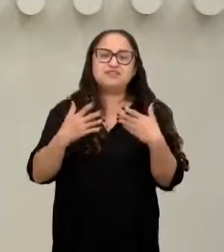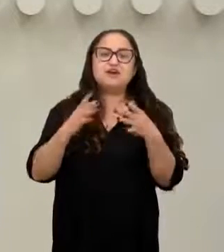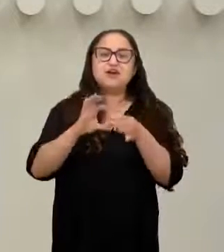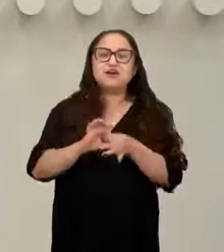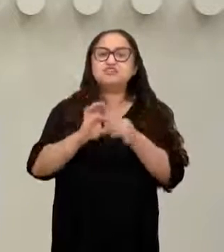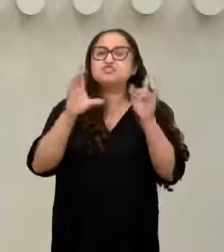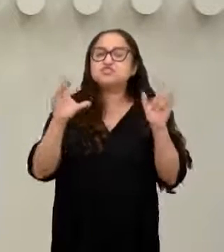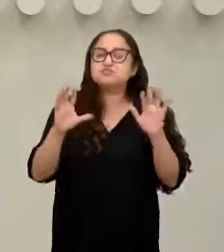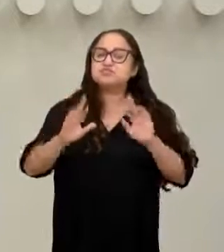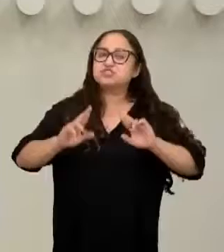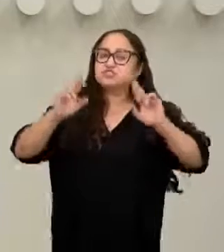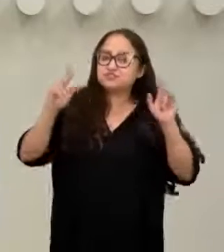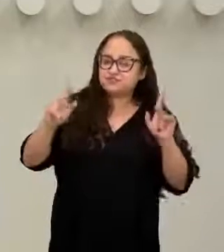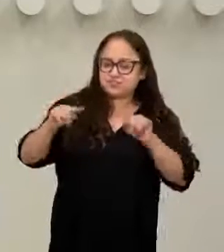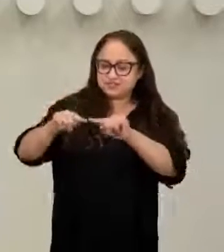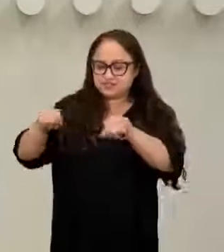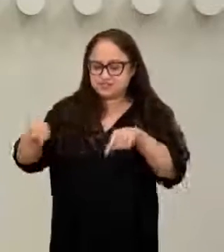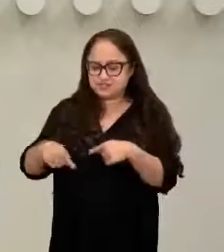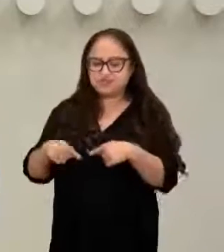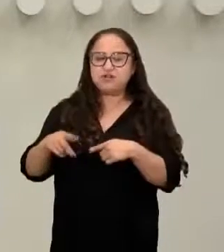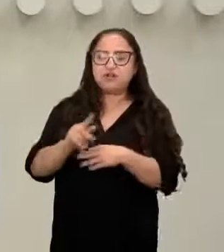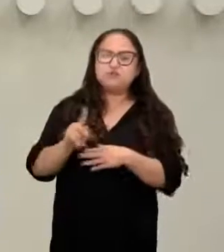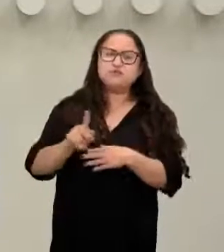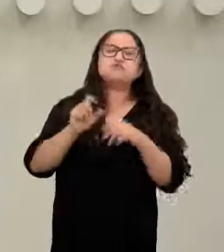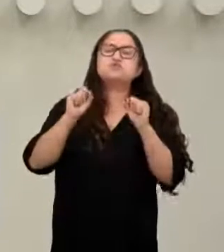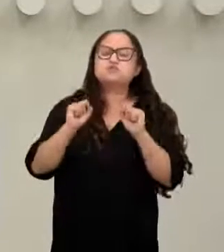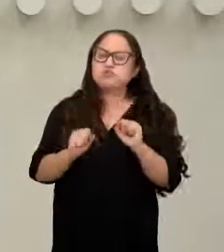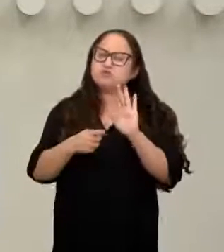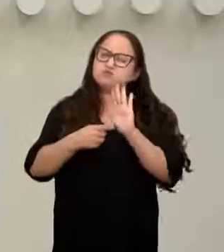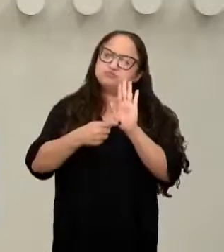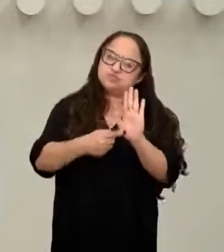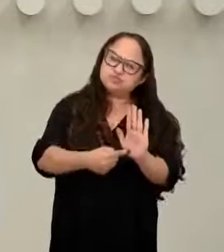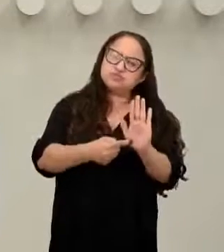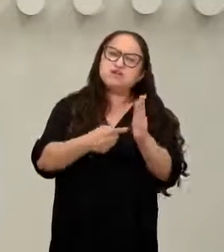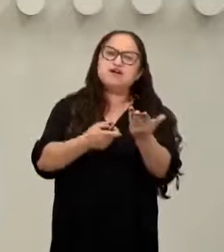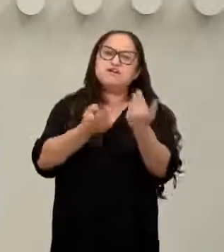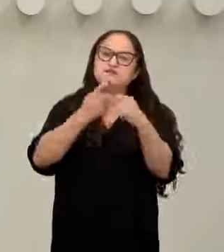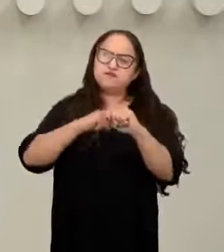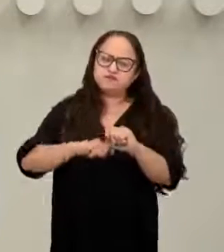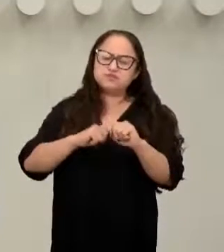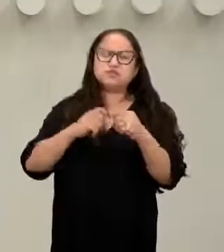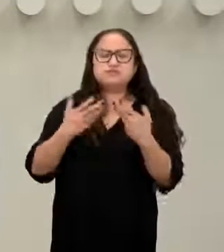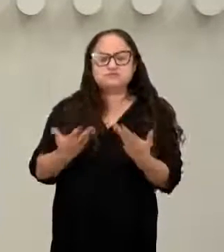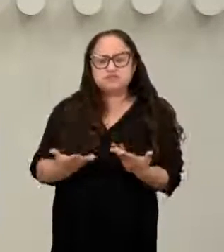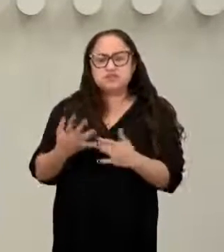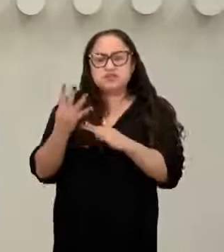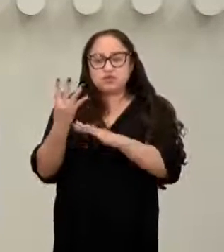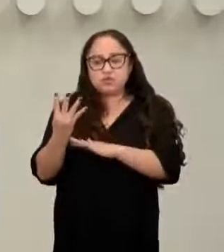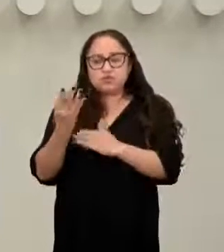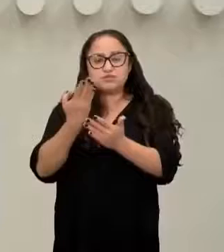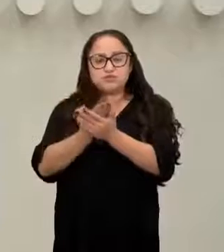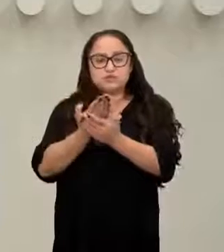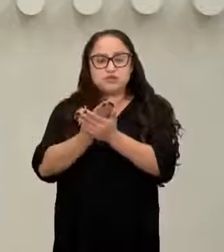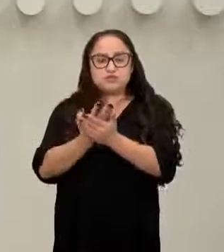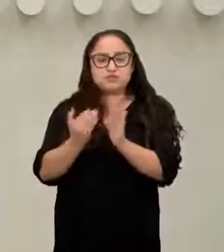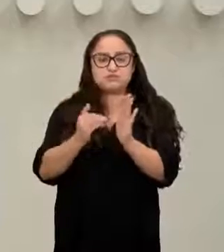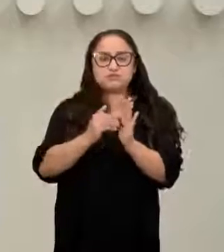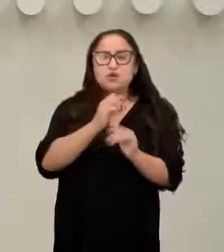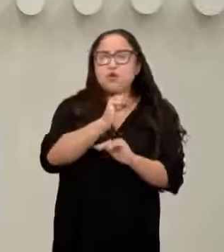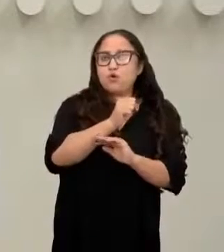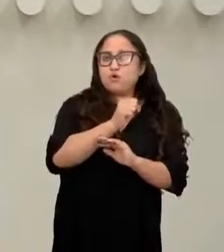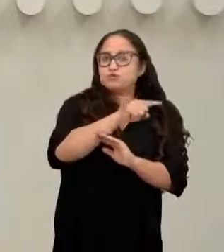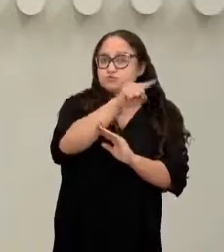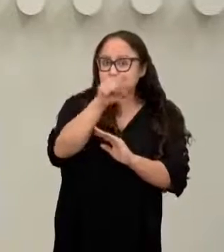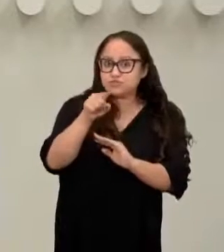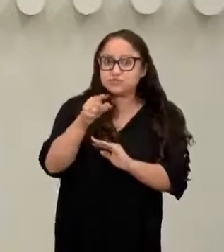da sala de aula. O seu professor ele pode adiantar, voltar, mudar, tal. A gente aqui vai seguir o quê? 4 aulas para as 8 que estão aí,